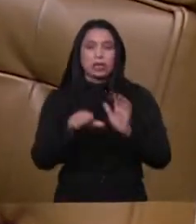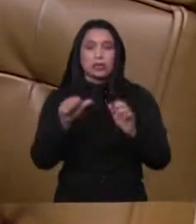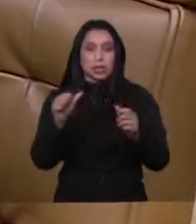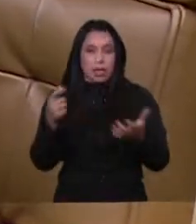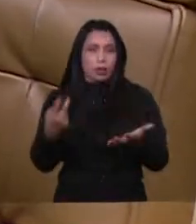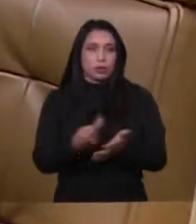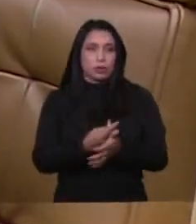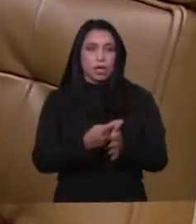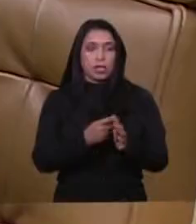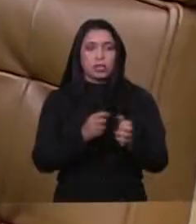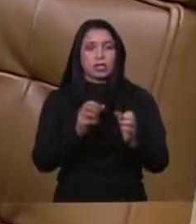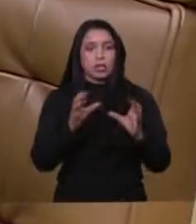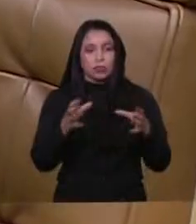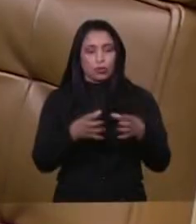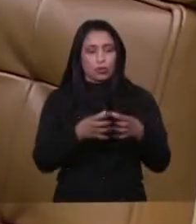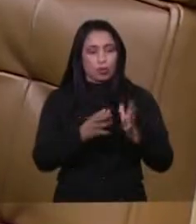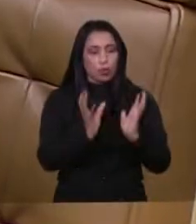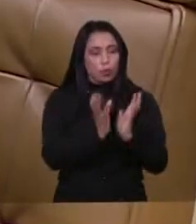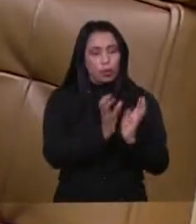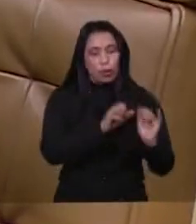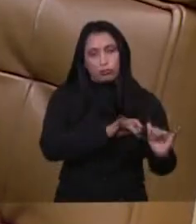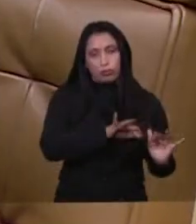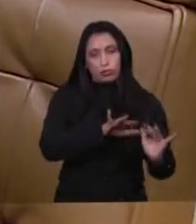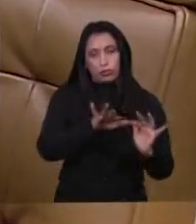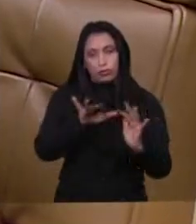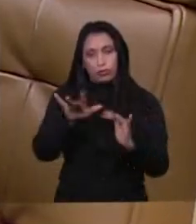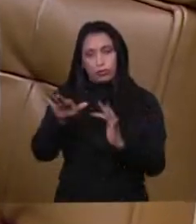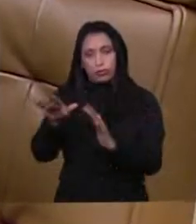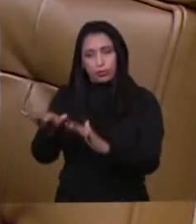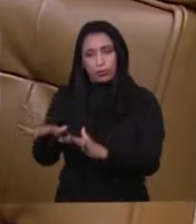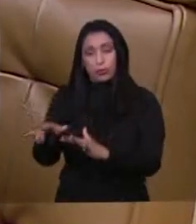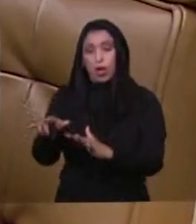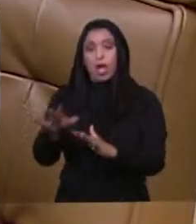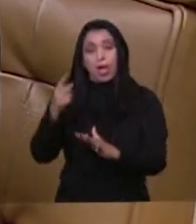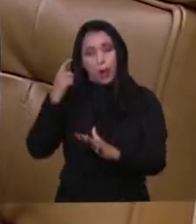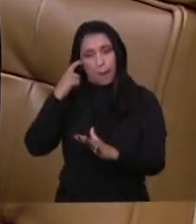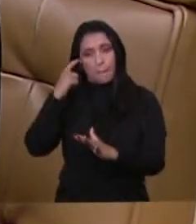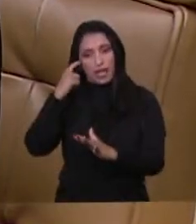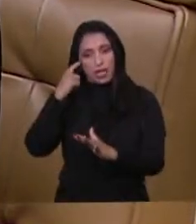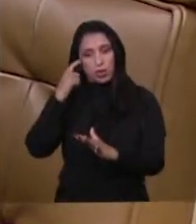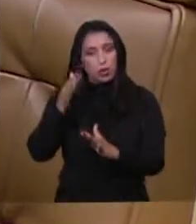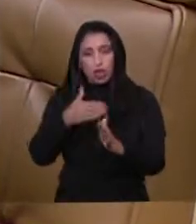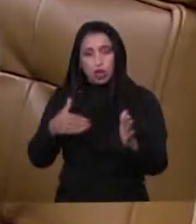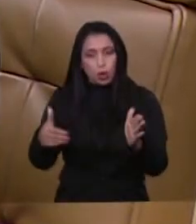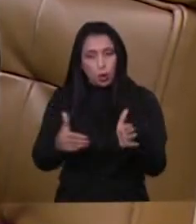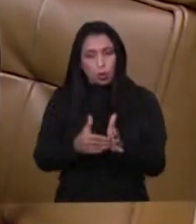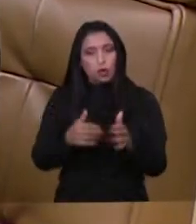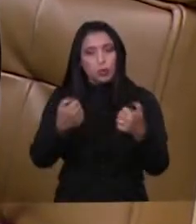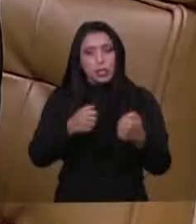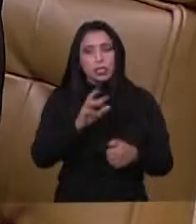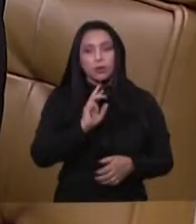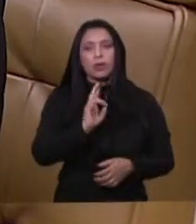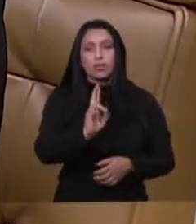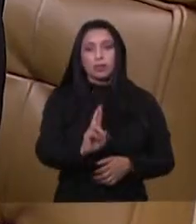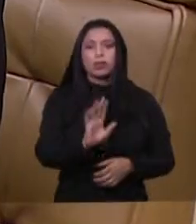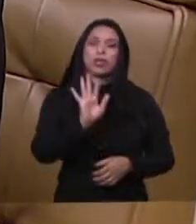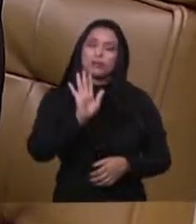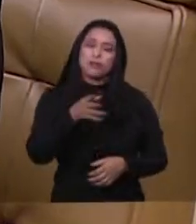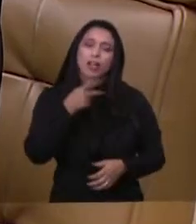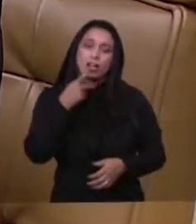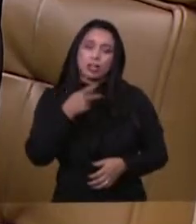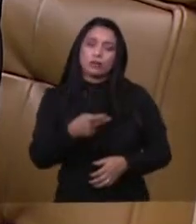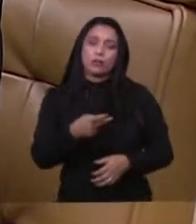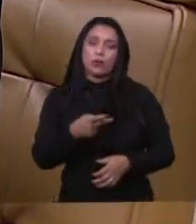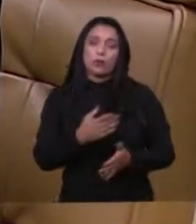ou multitudinários, sendo o mesmo objetivo, entendo que todos devem responder pelo resultado comum, como já adiantei no começo do voto.